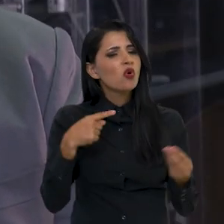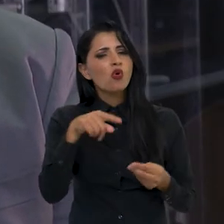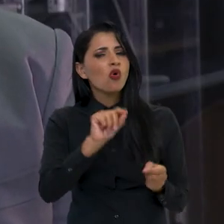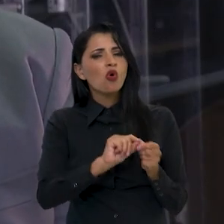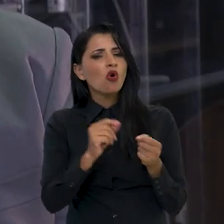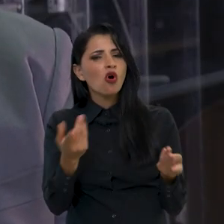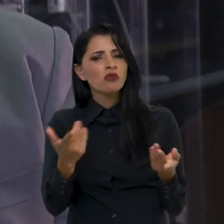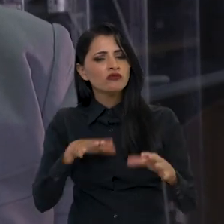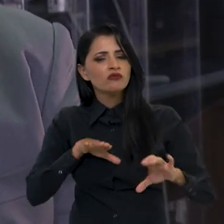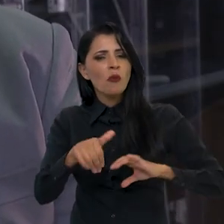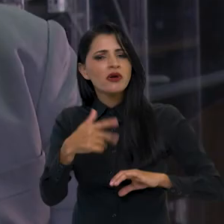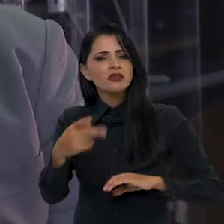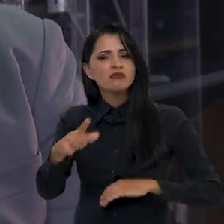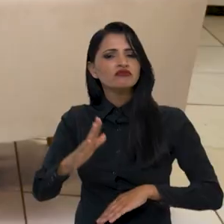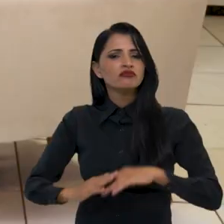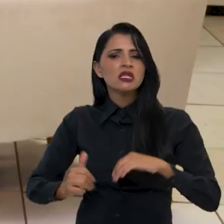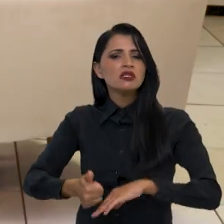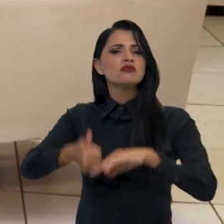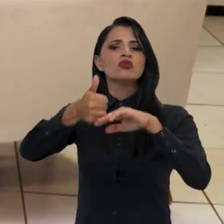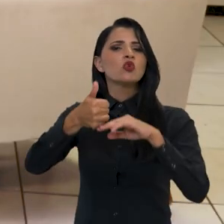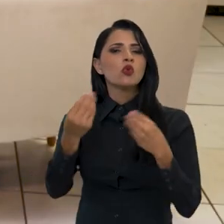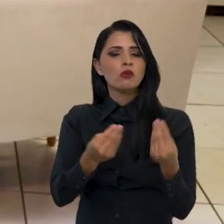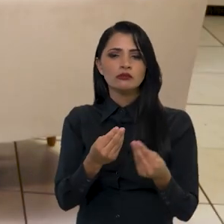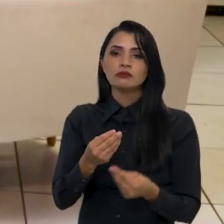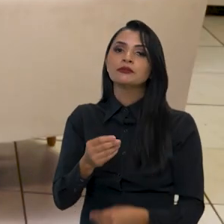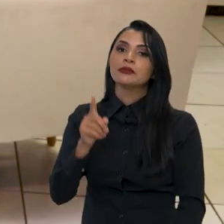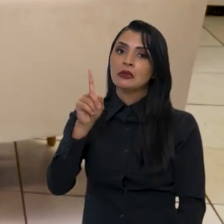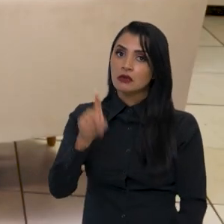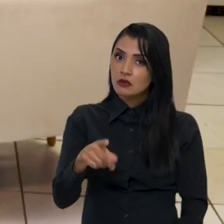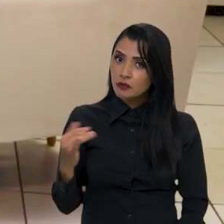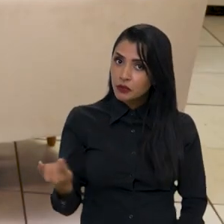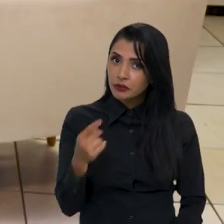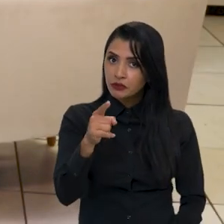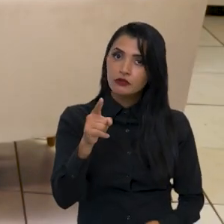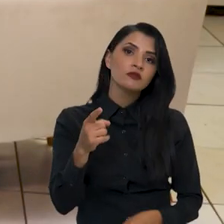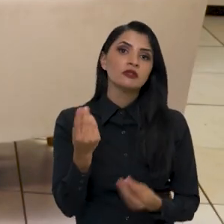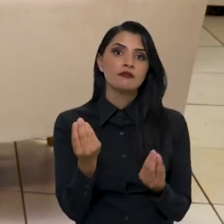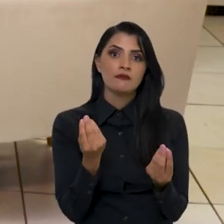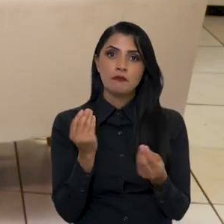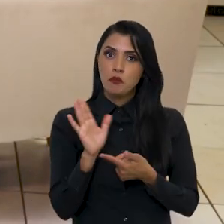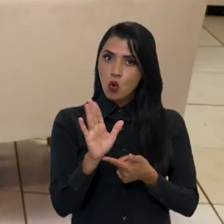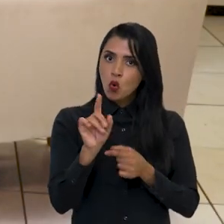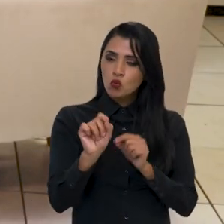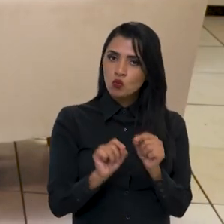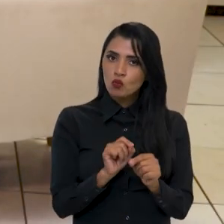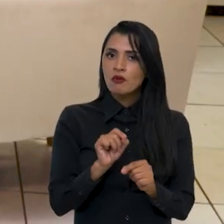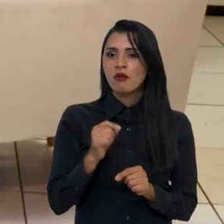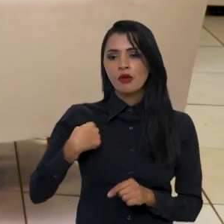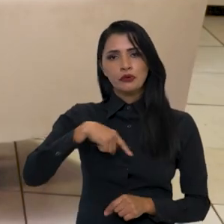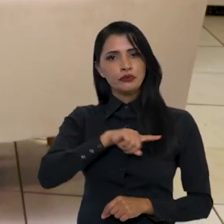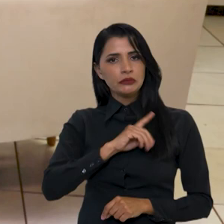lidando com essa questão aí da formação desse profissional? É muito importante essa questão que você coloca, Seixas,